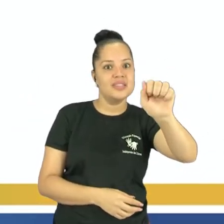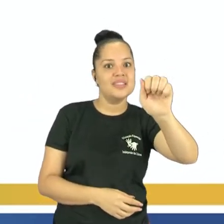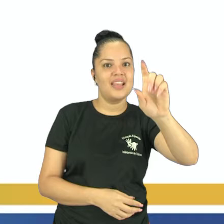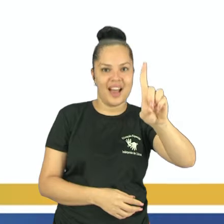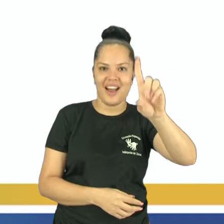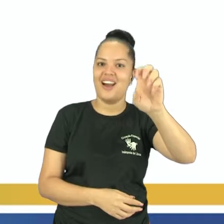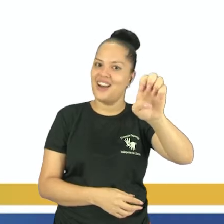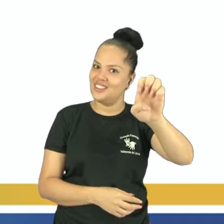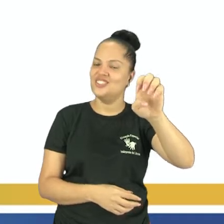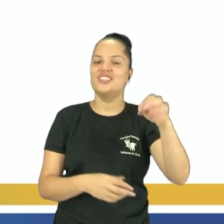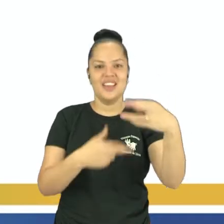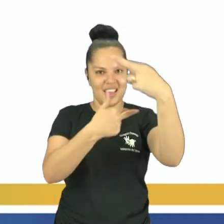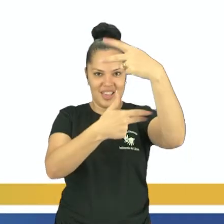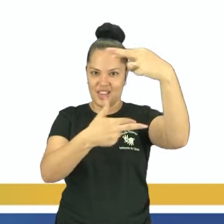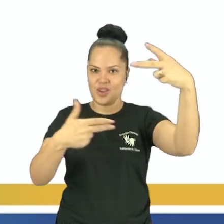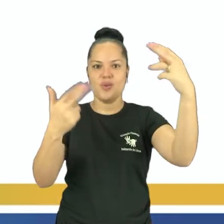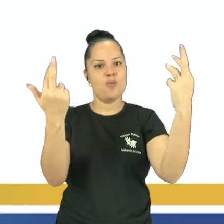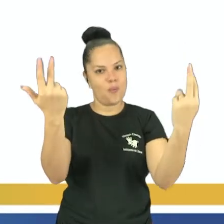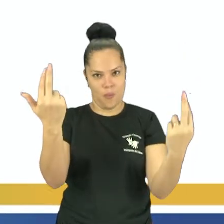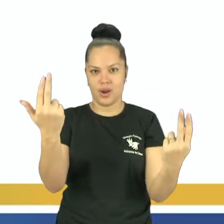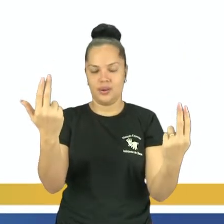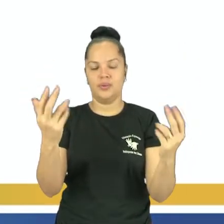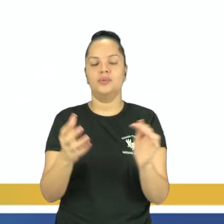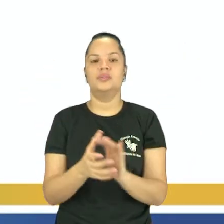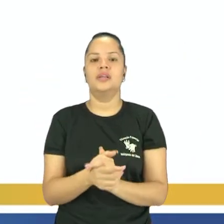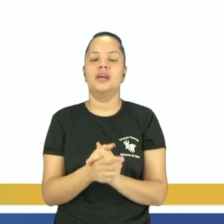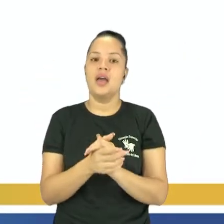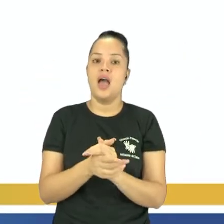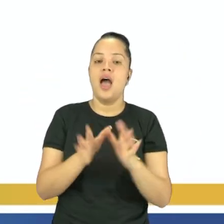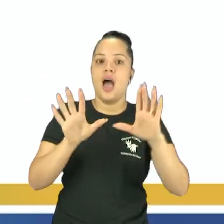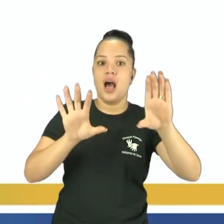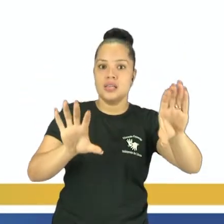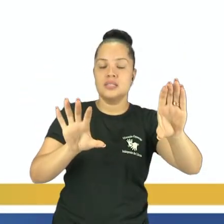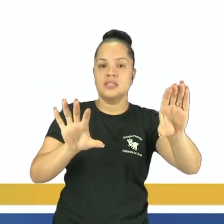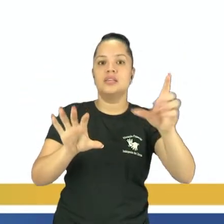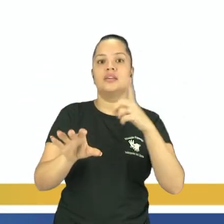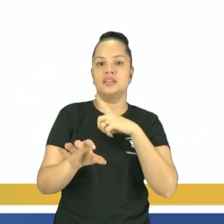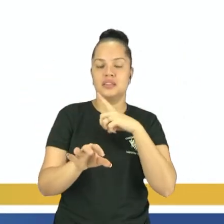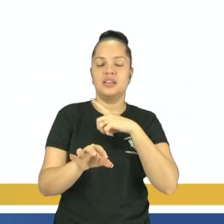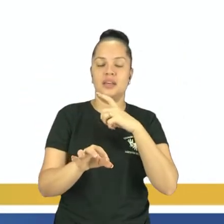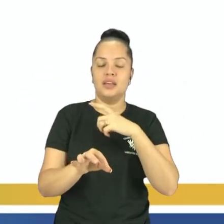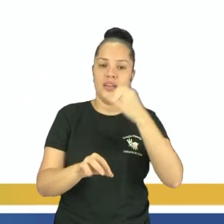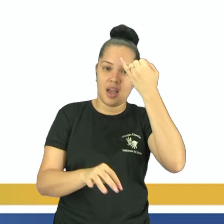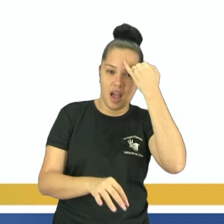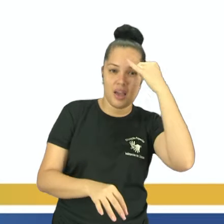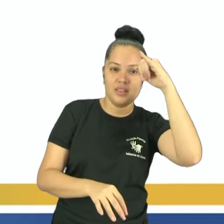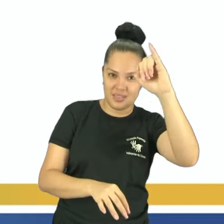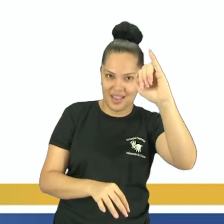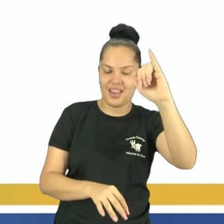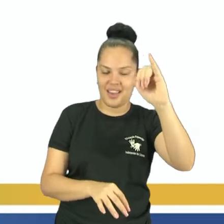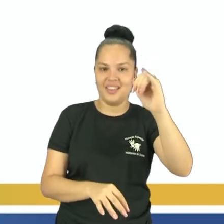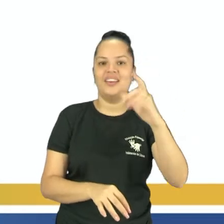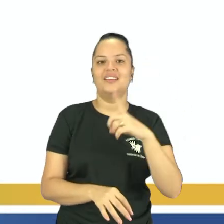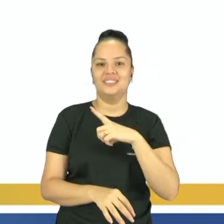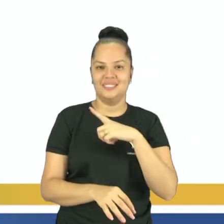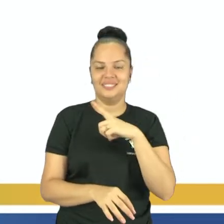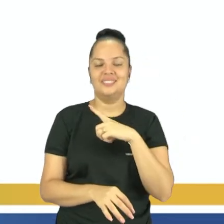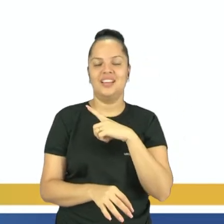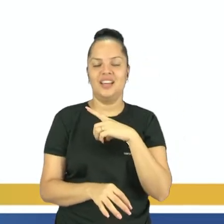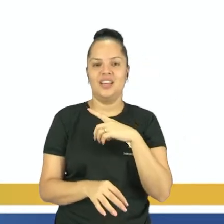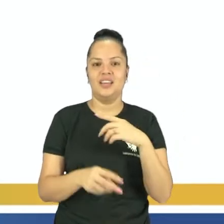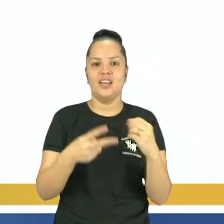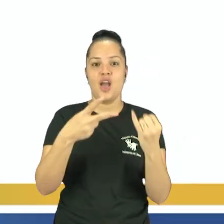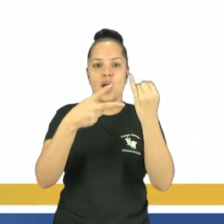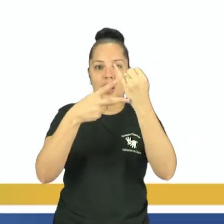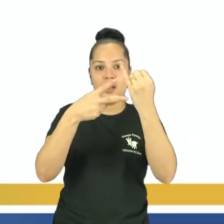De igualdade de ângulo, certo? Então, juntando essas duas ideias, eu tenho polígonos regulares, né? Então,